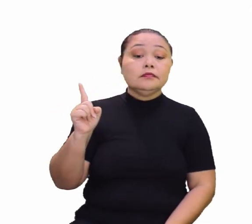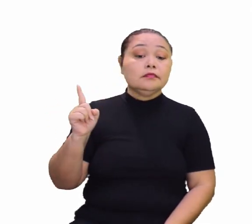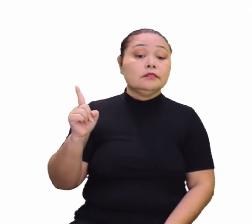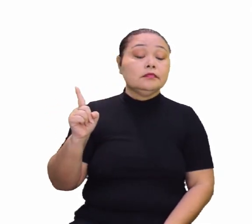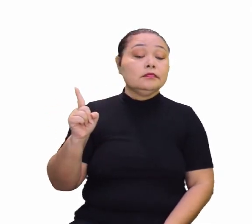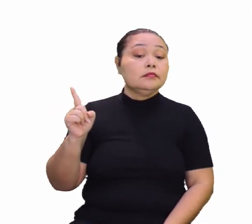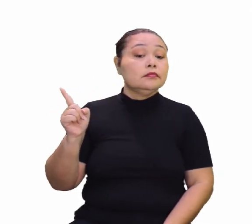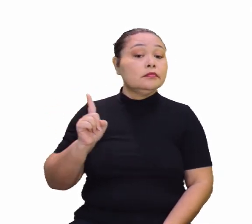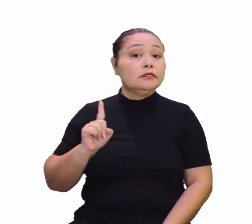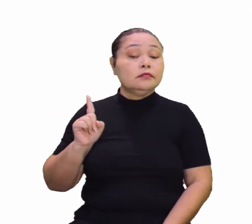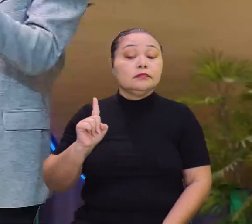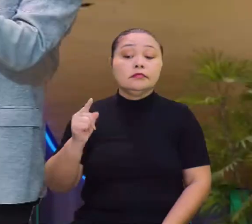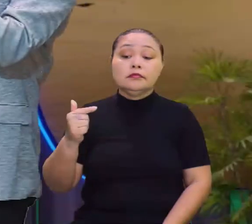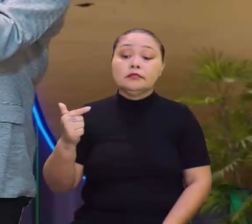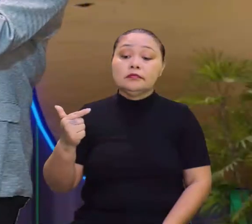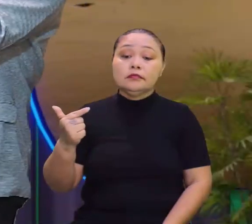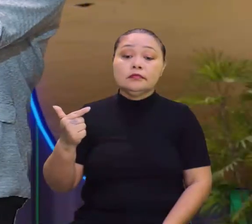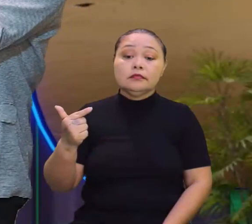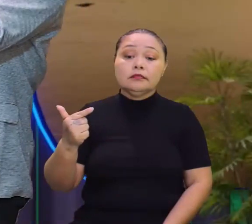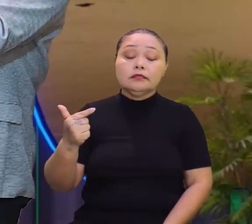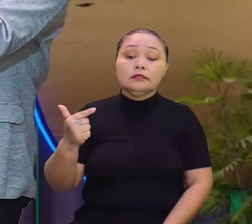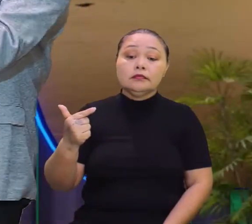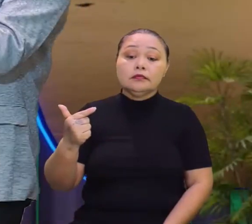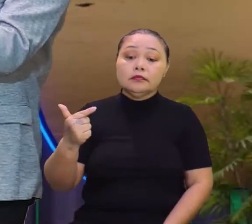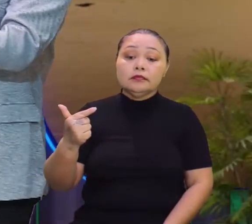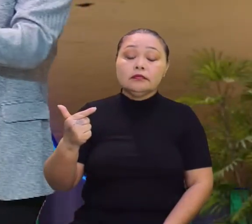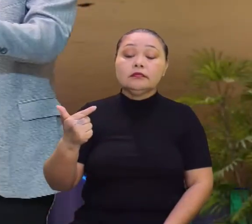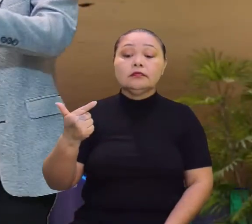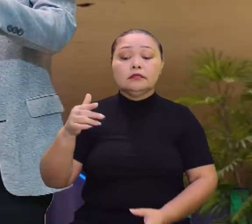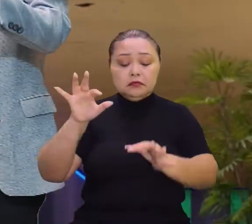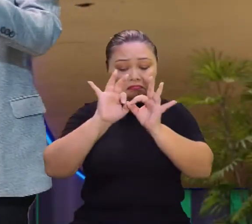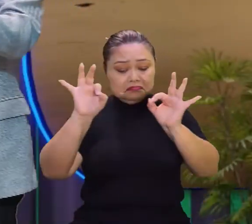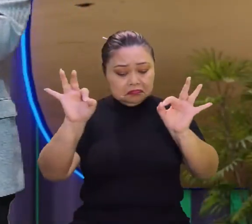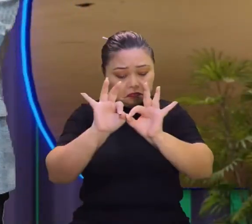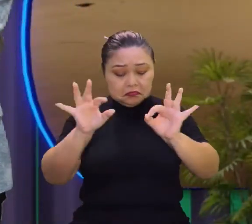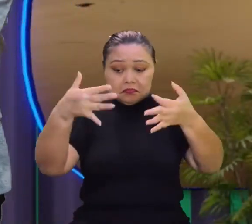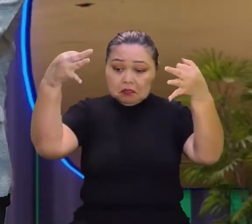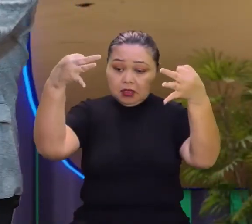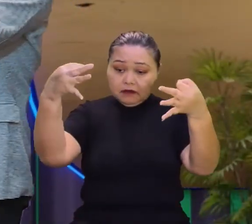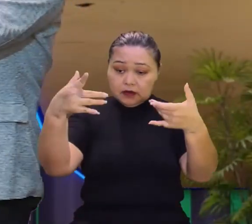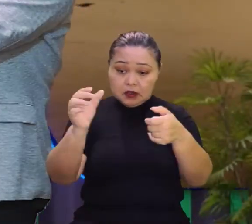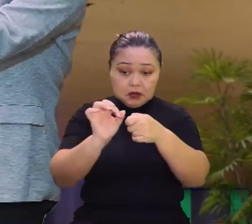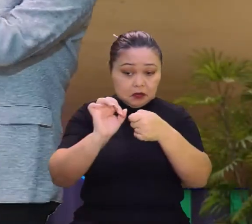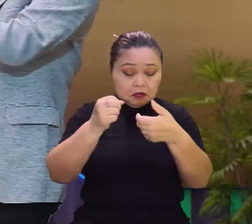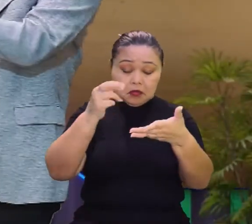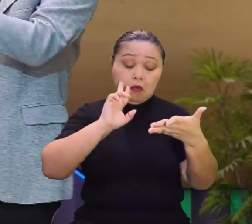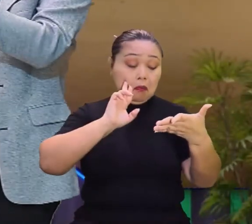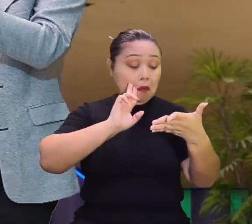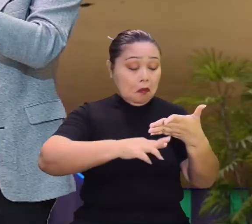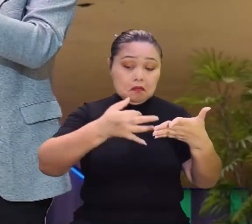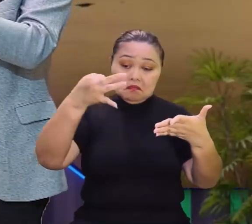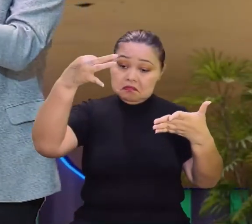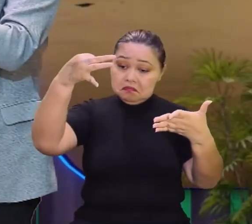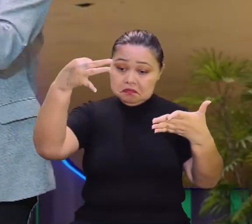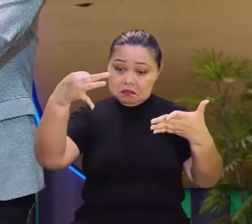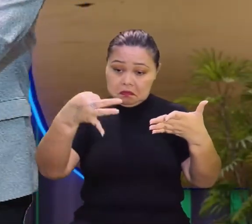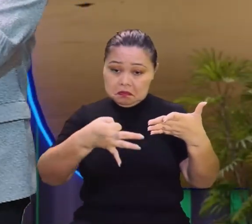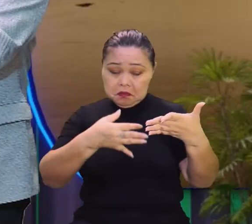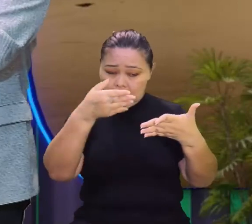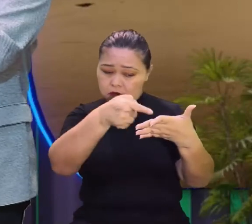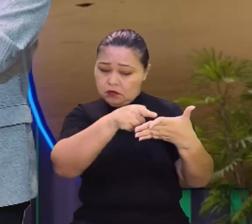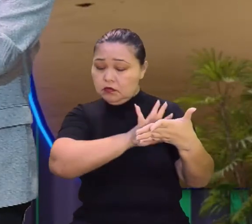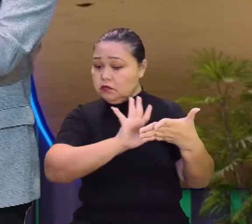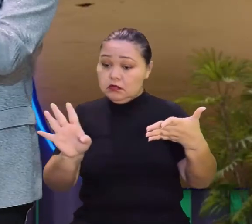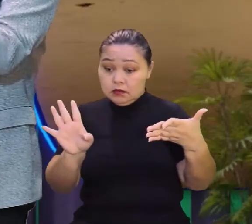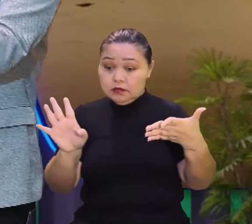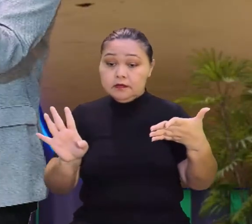Rogério? Não existe uma afirmação perfeita Isso. ou uma resposta que só deve ser